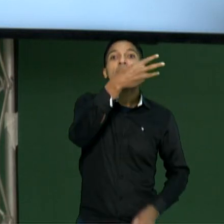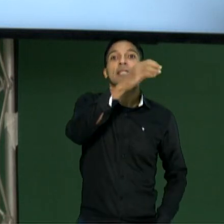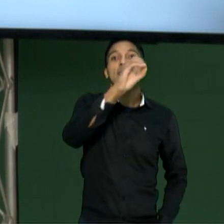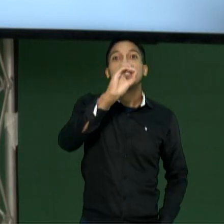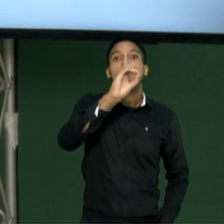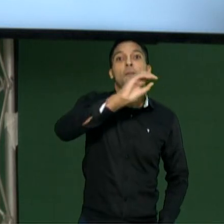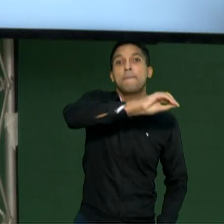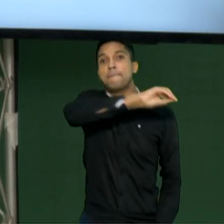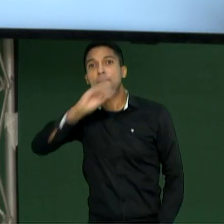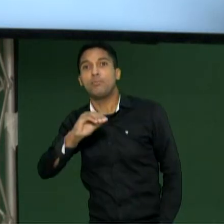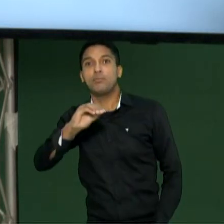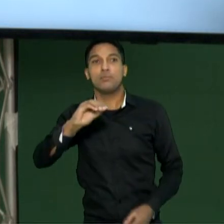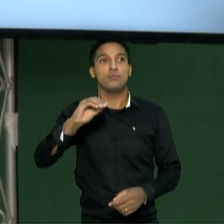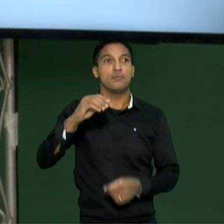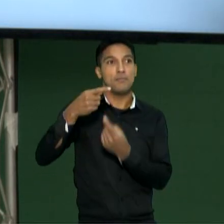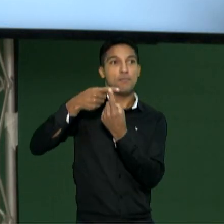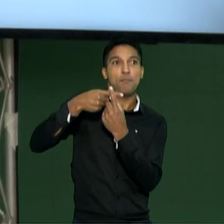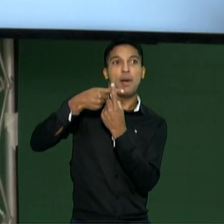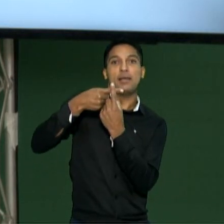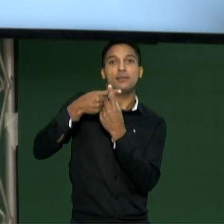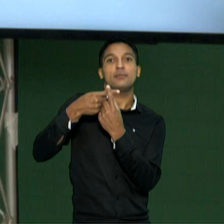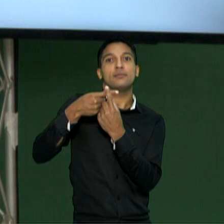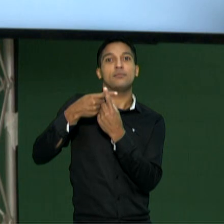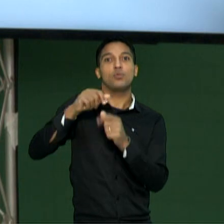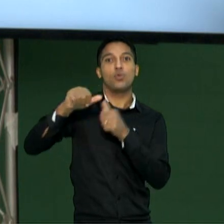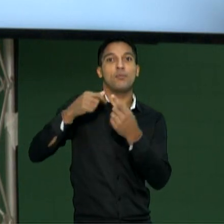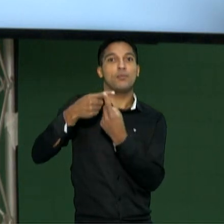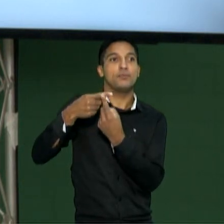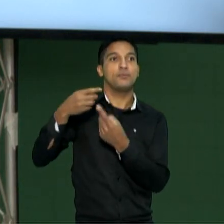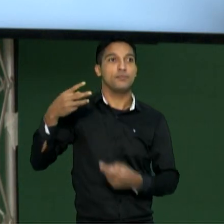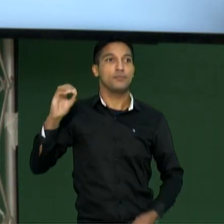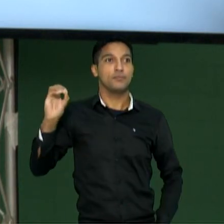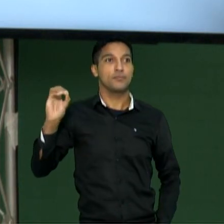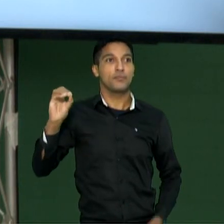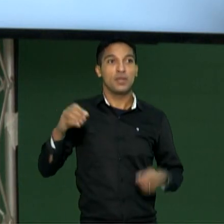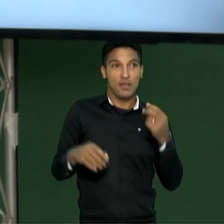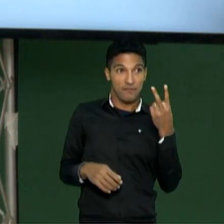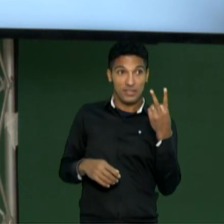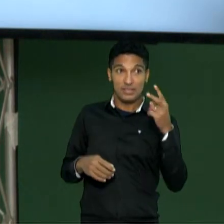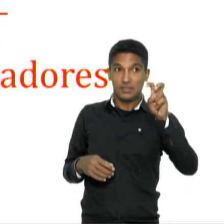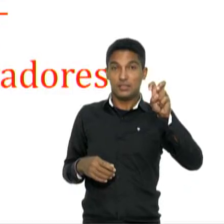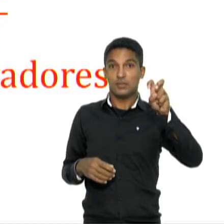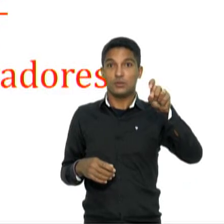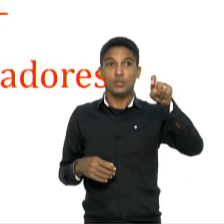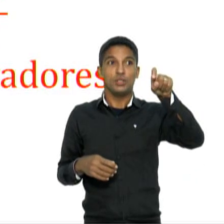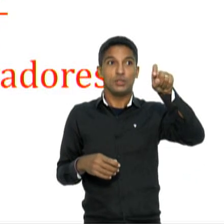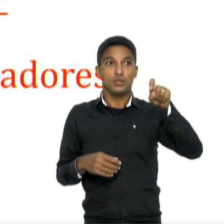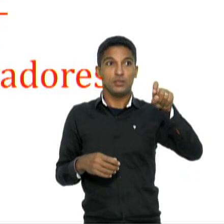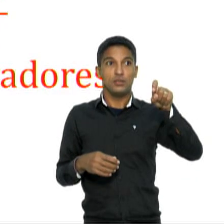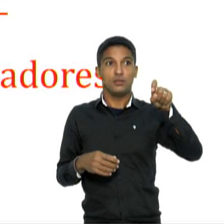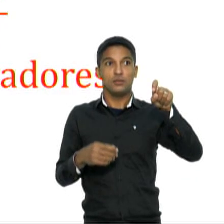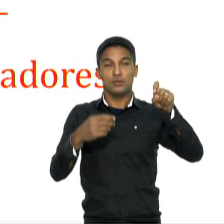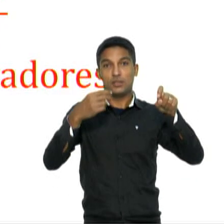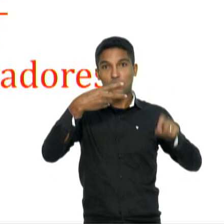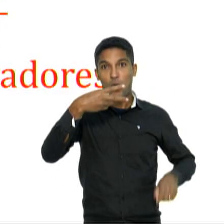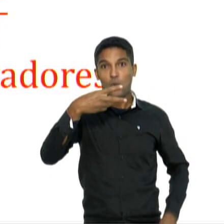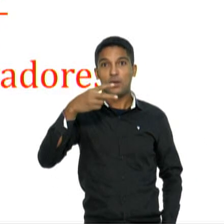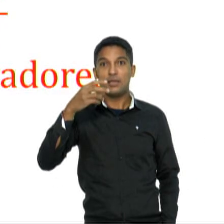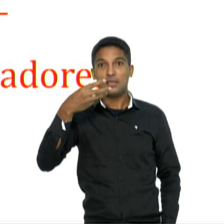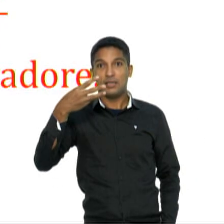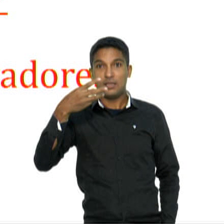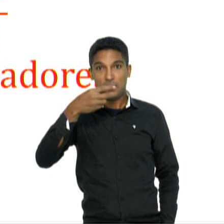igual a 300. E esse 25 que está multiplicando o x, ele vai dividir o 300. E 300 divididos por